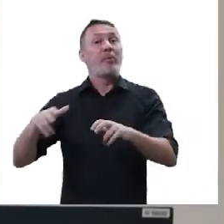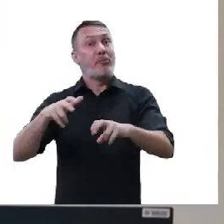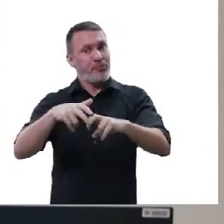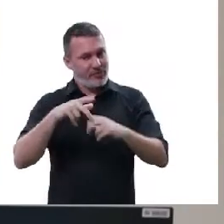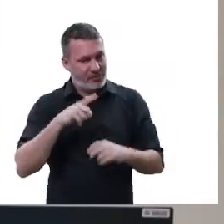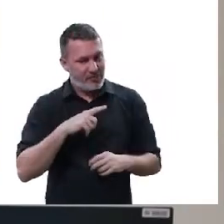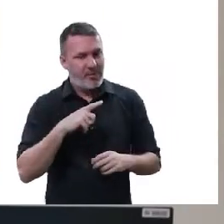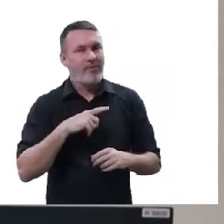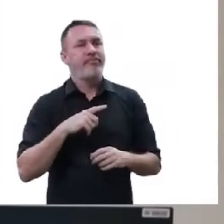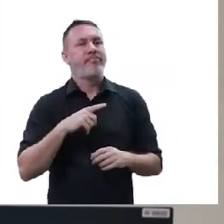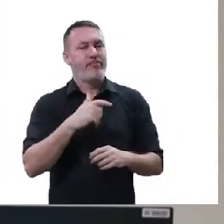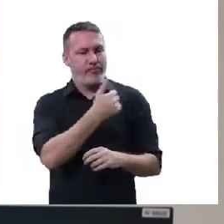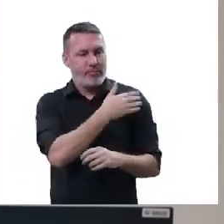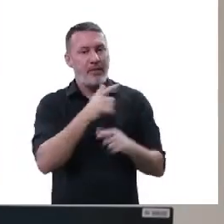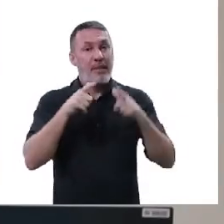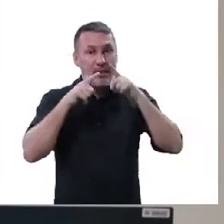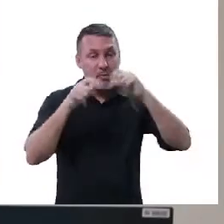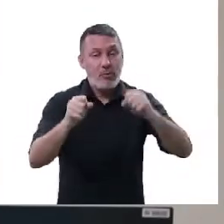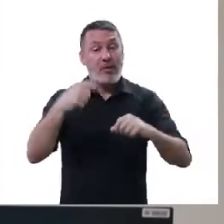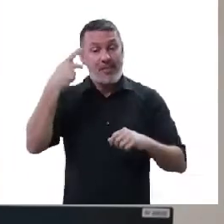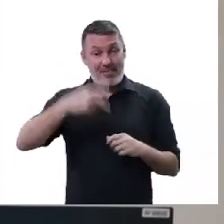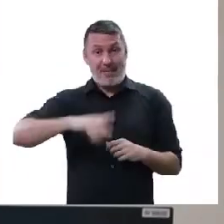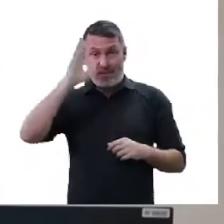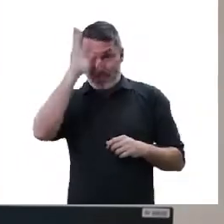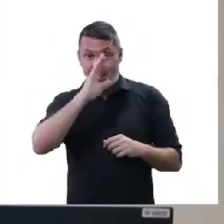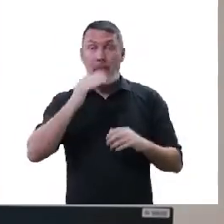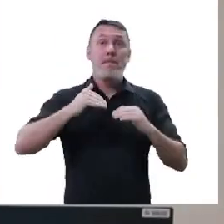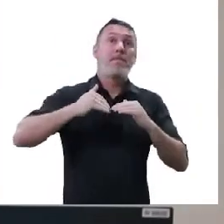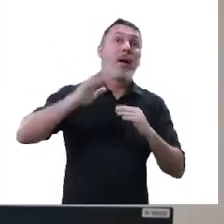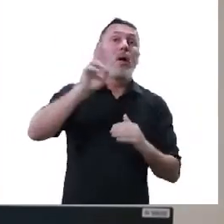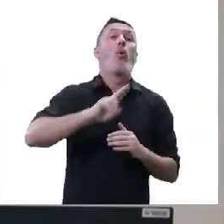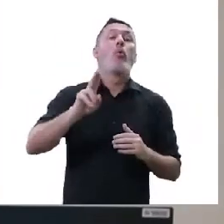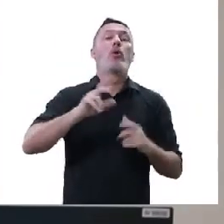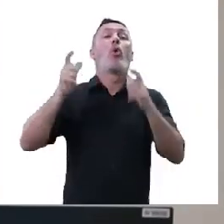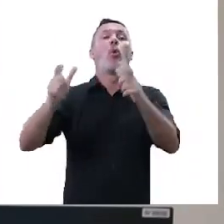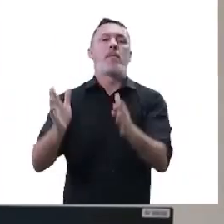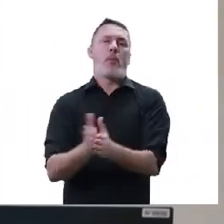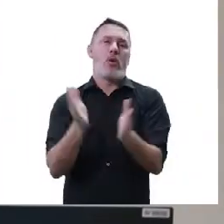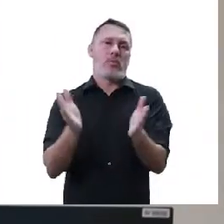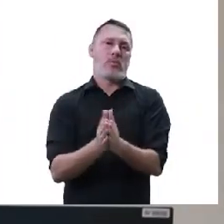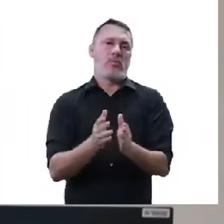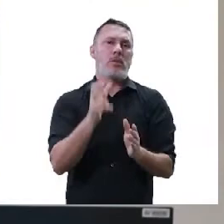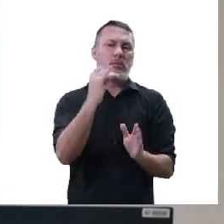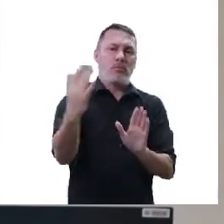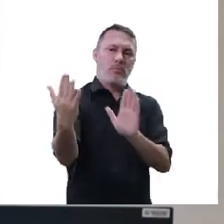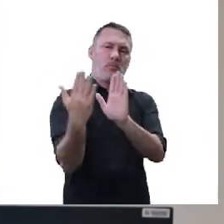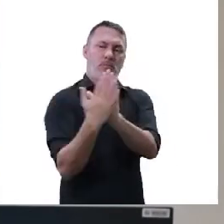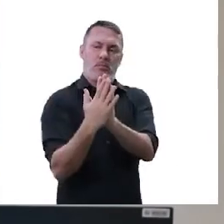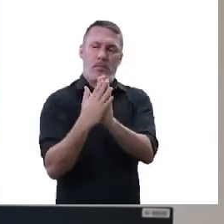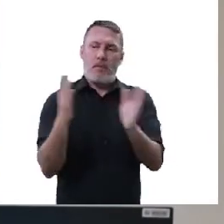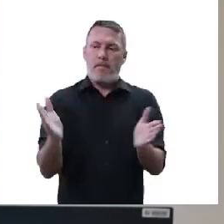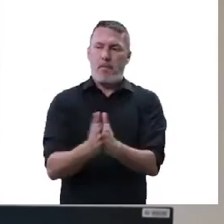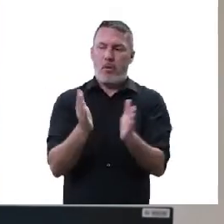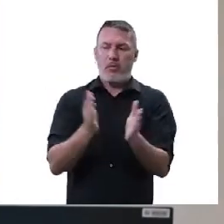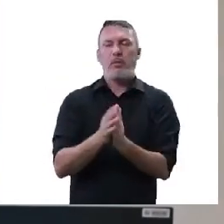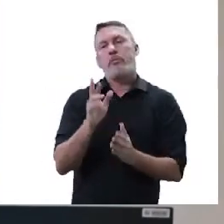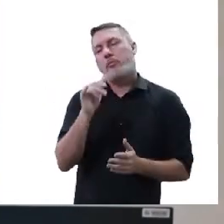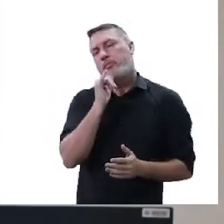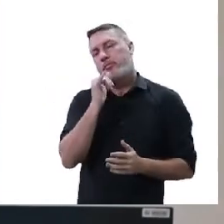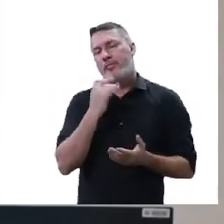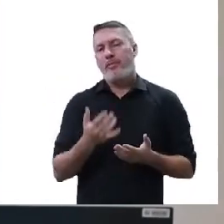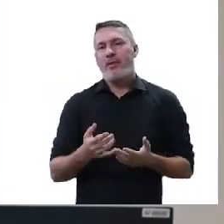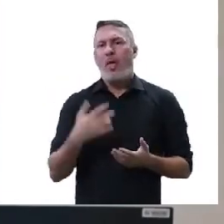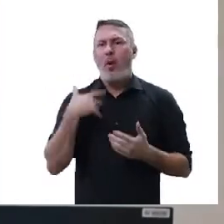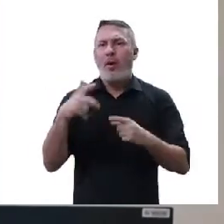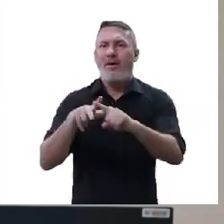no Brasil atinge principalmente regiões mais pobres. Quando você trata como um erro, quando você